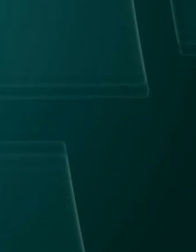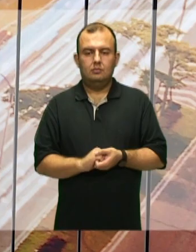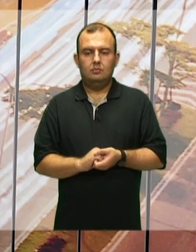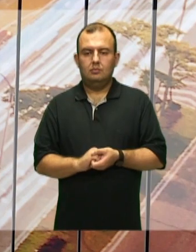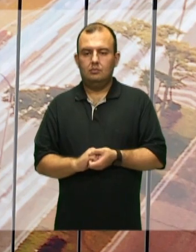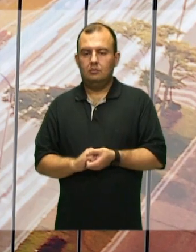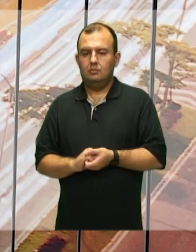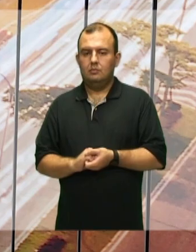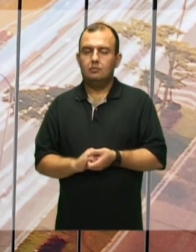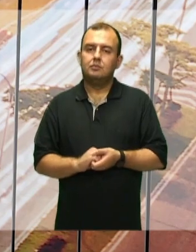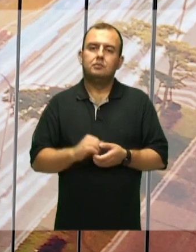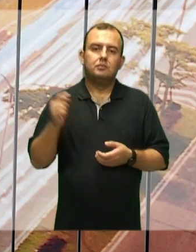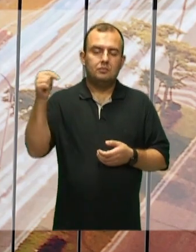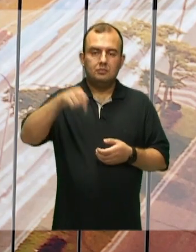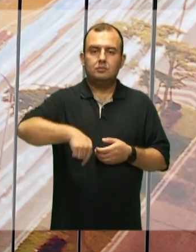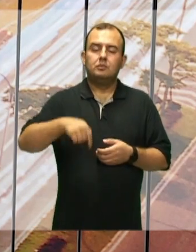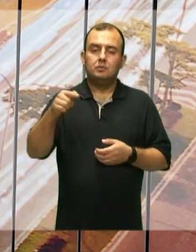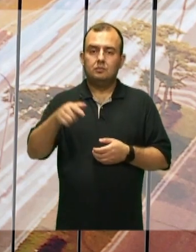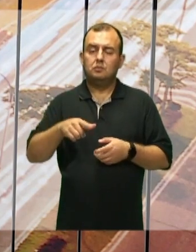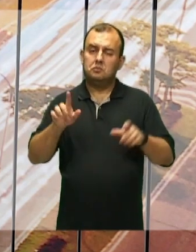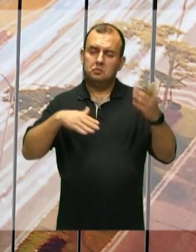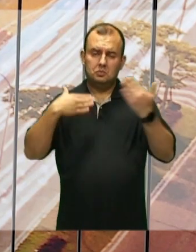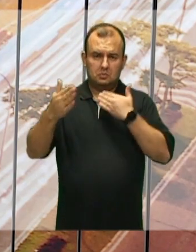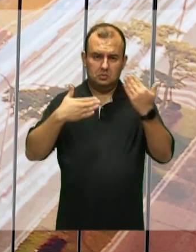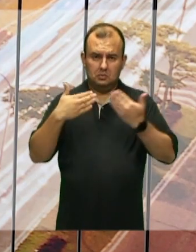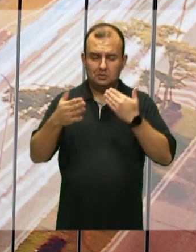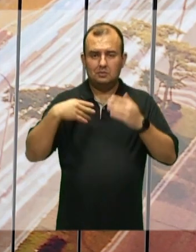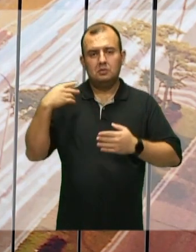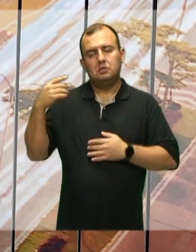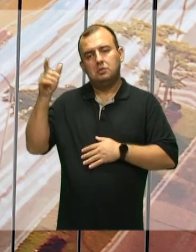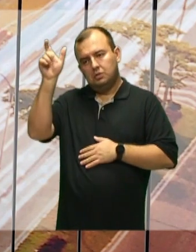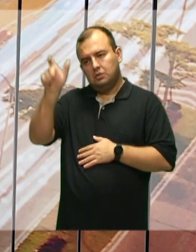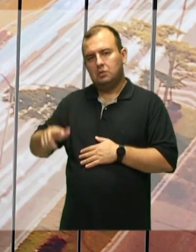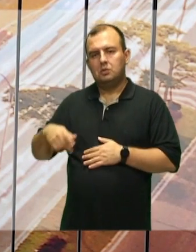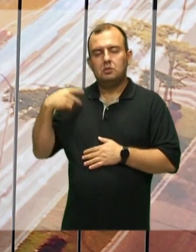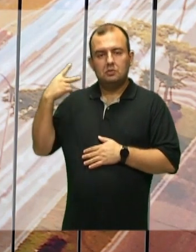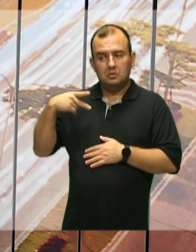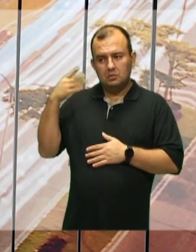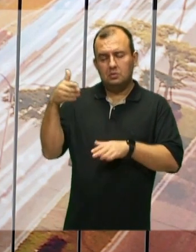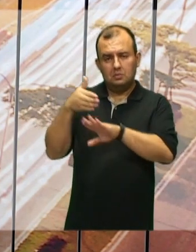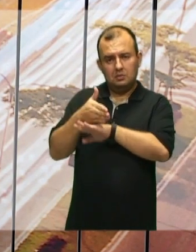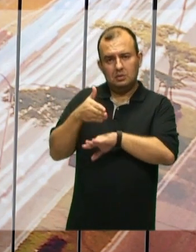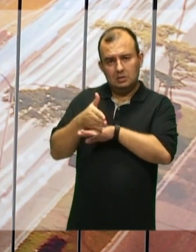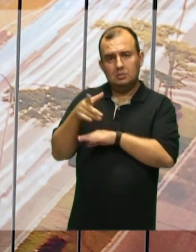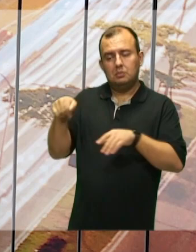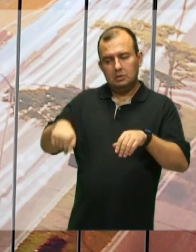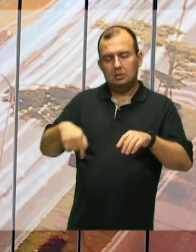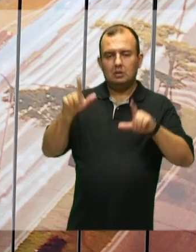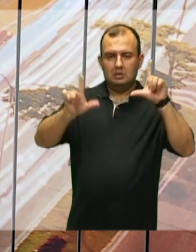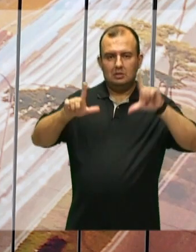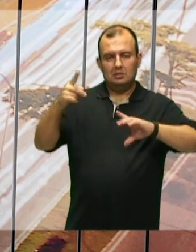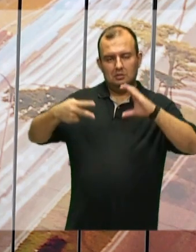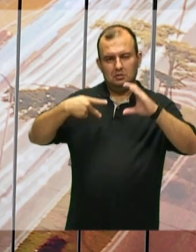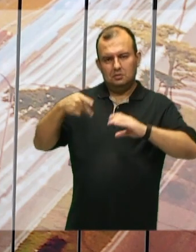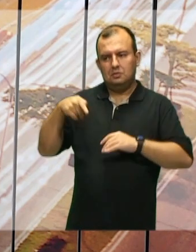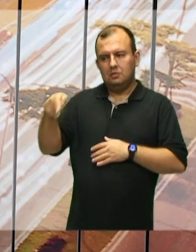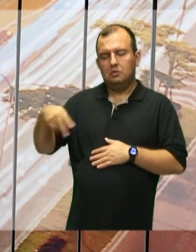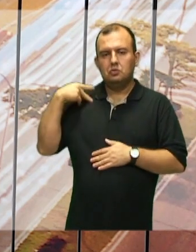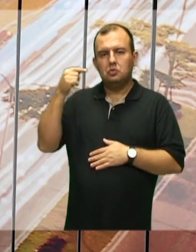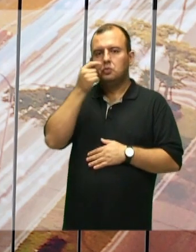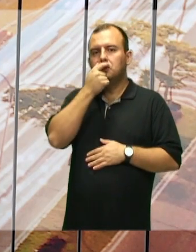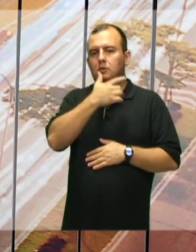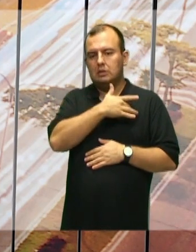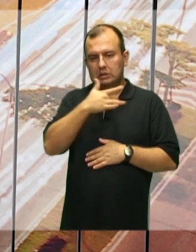Itajaí Voltamos com o terceiro e último bloco do fala Vereador hoje participa conosco a aqui no estúdio de TV o vereador